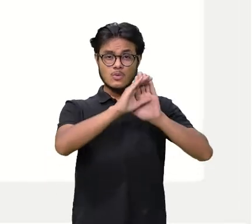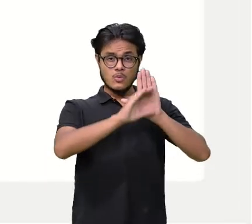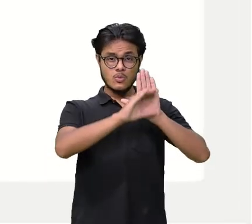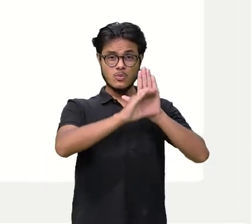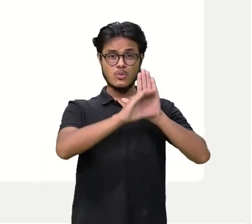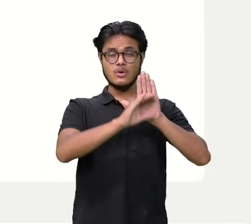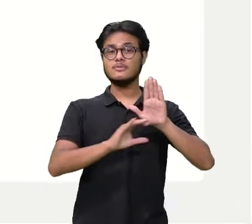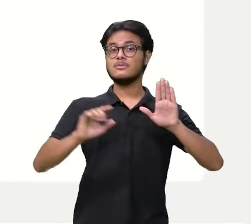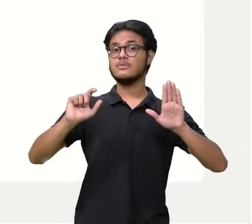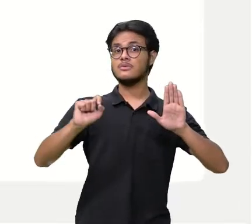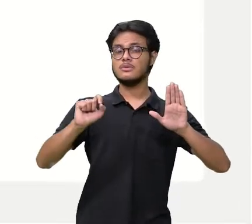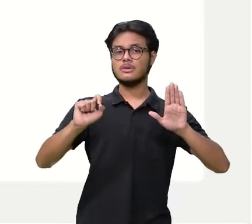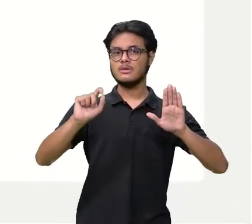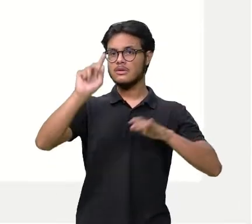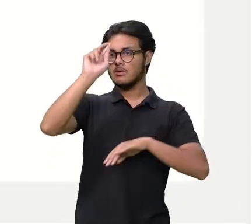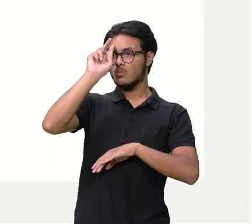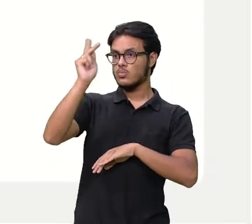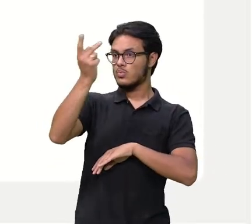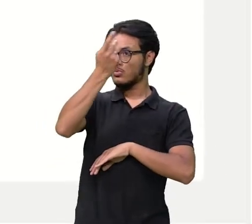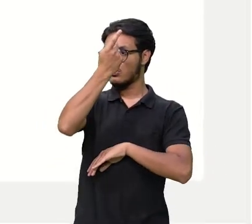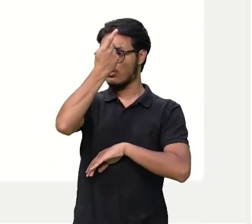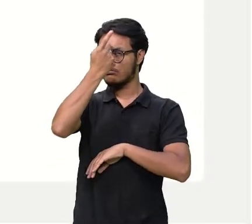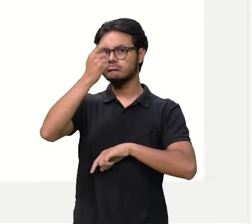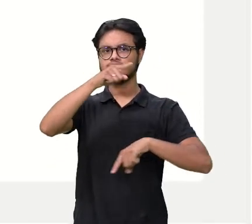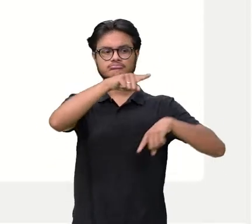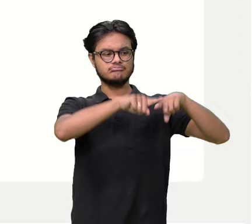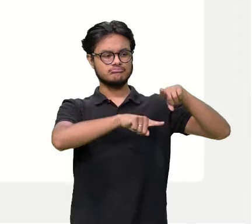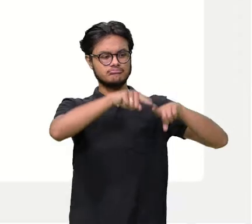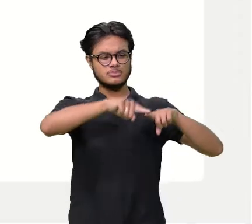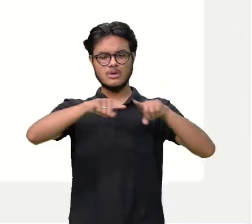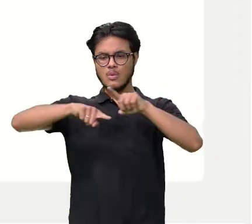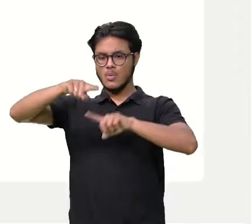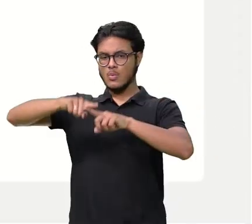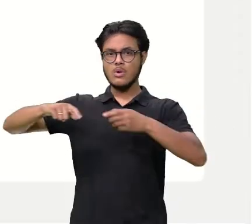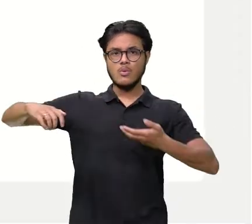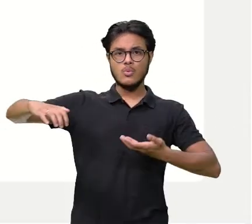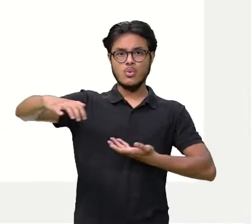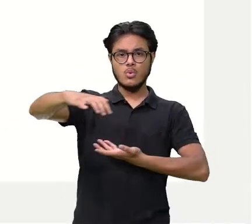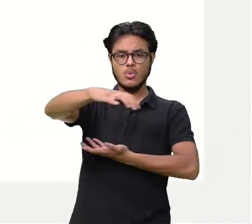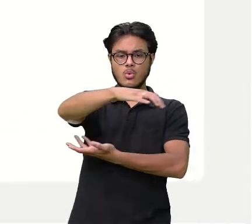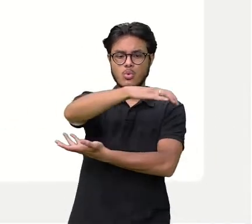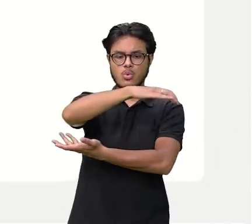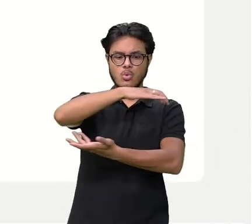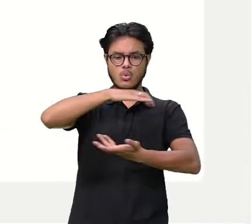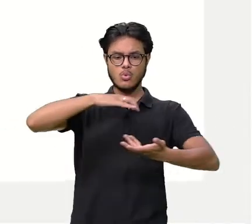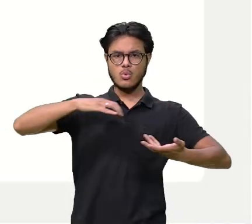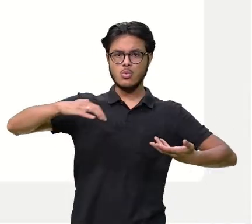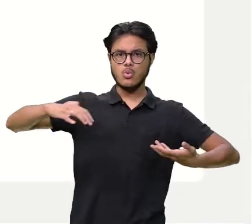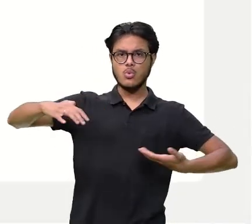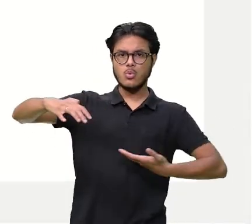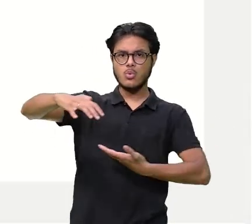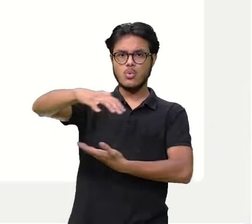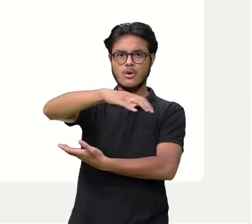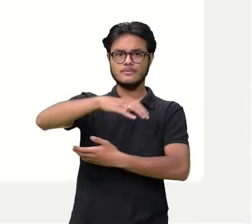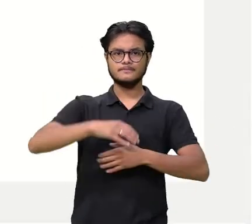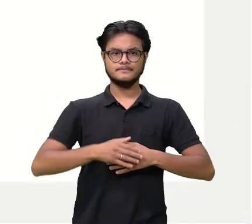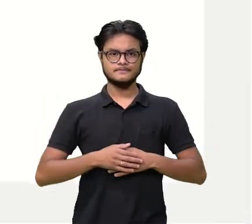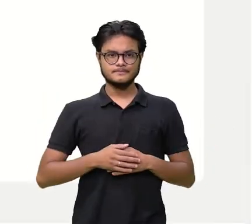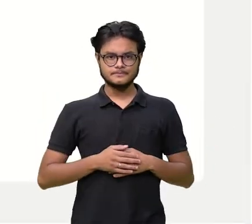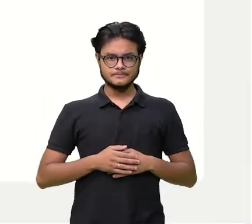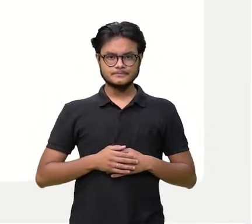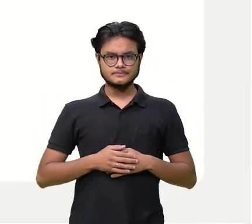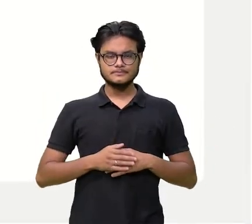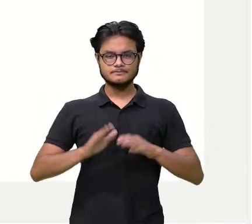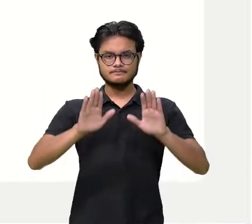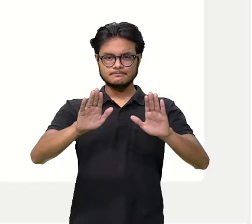a forma como entendemos a interação entre os corpos celestes. O enunciado da lei diz assim: declara